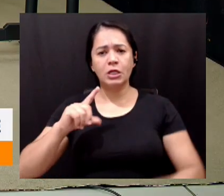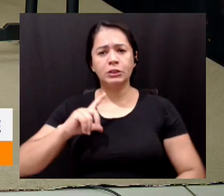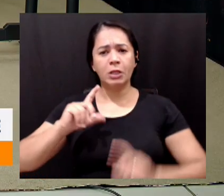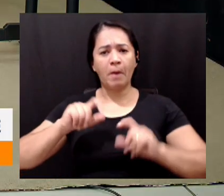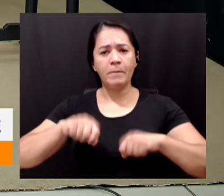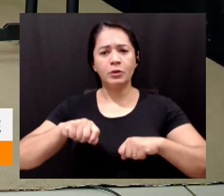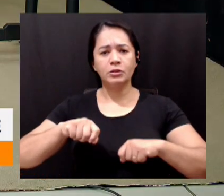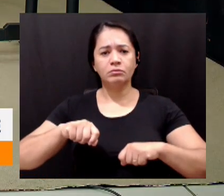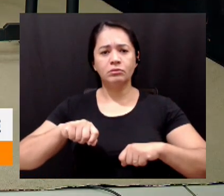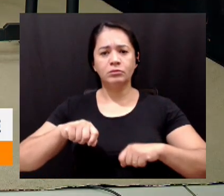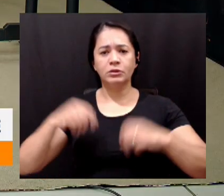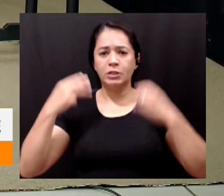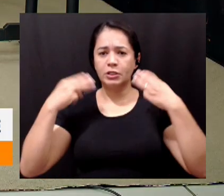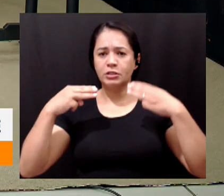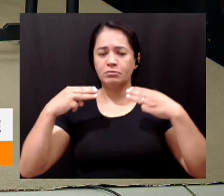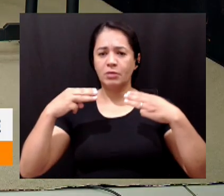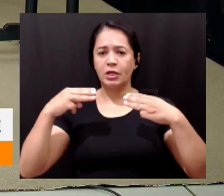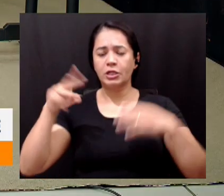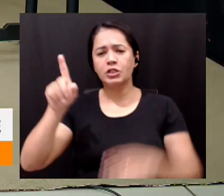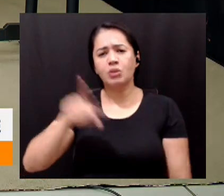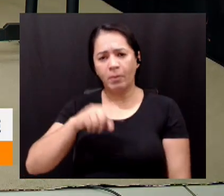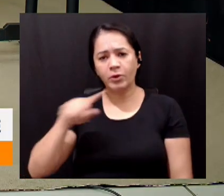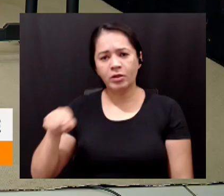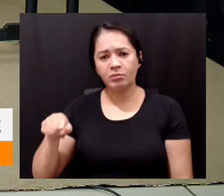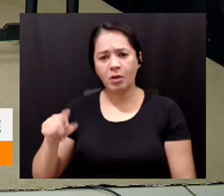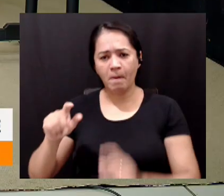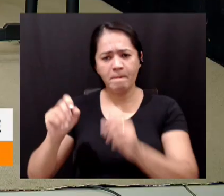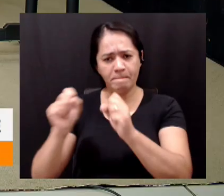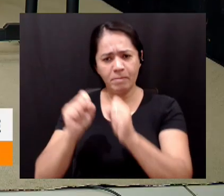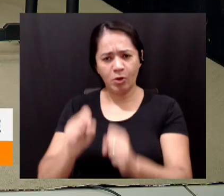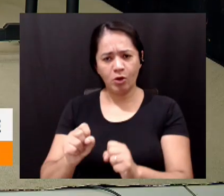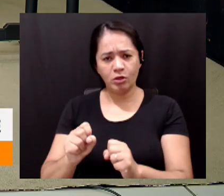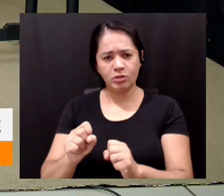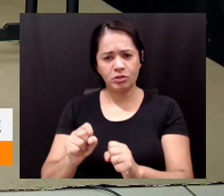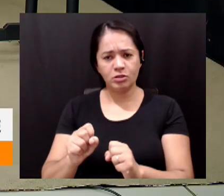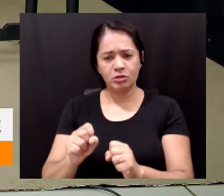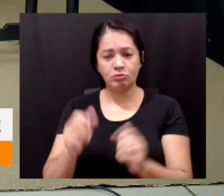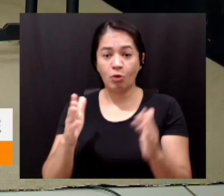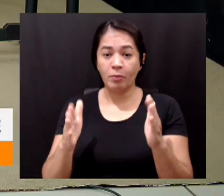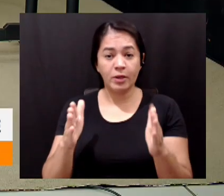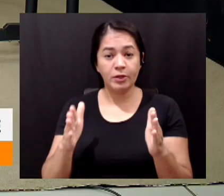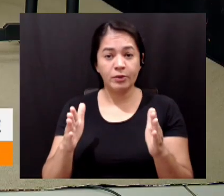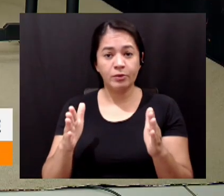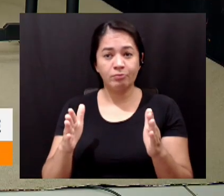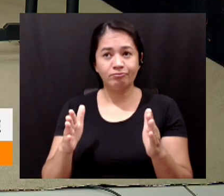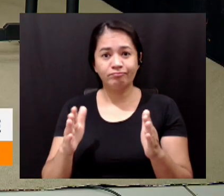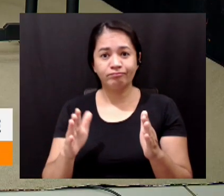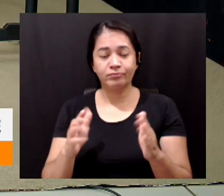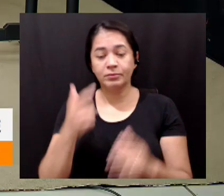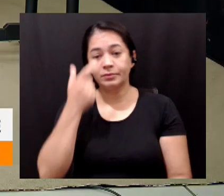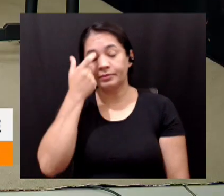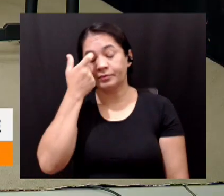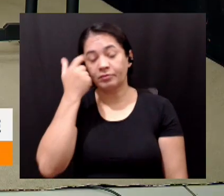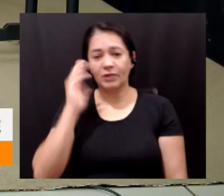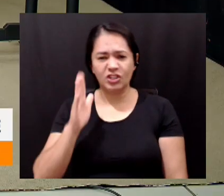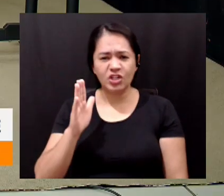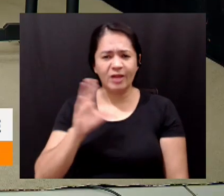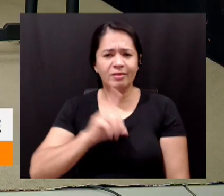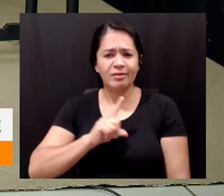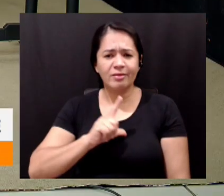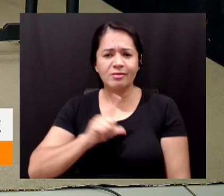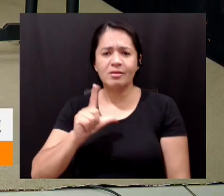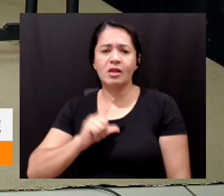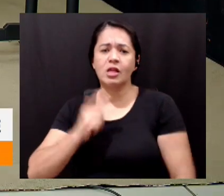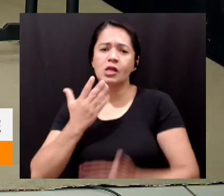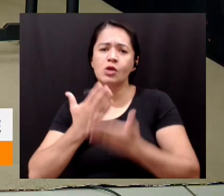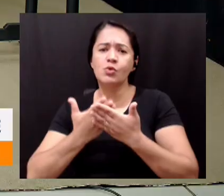ser permitido em um curto espaço de tempo aí? Já tem algum estudo para